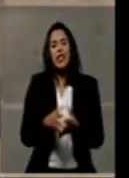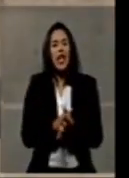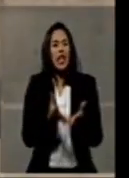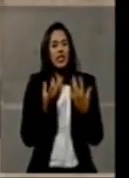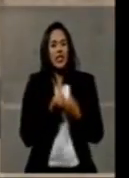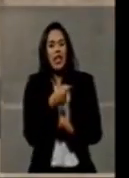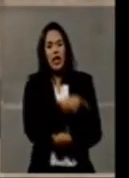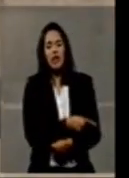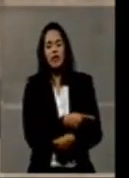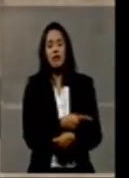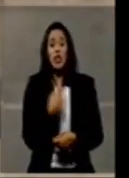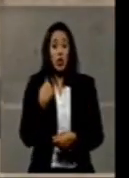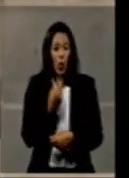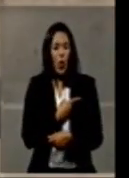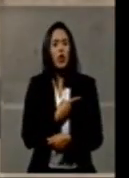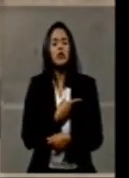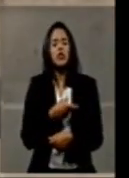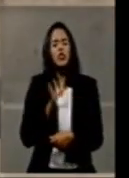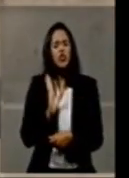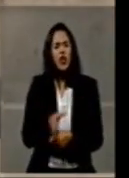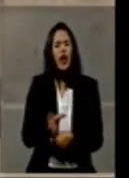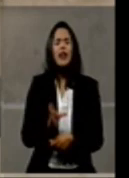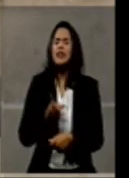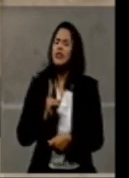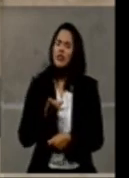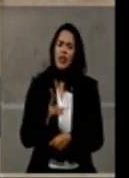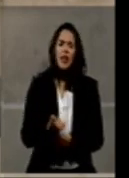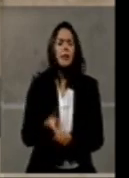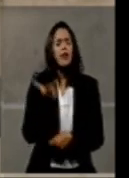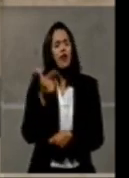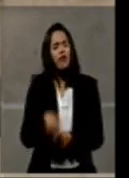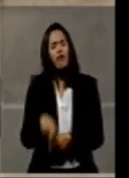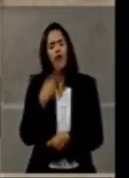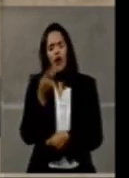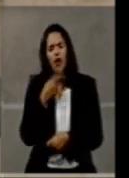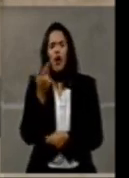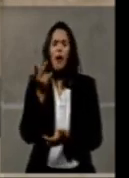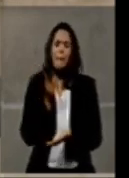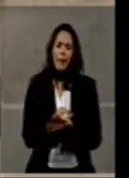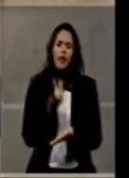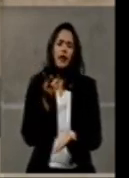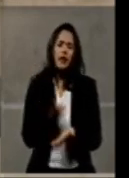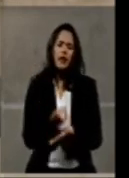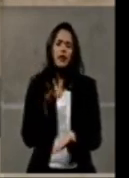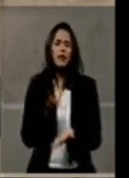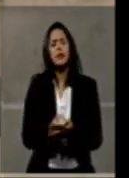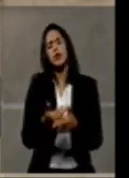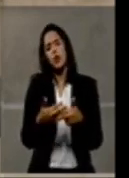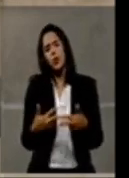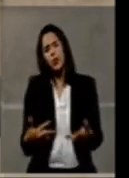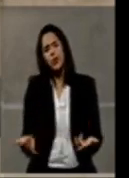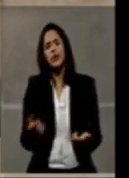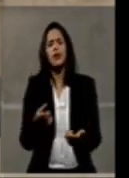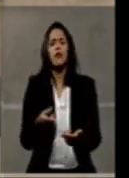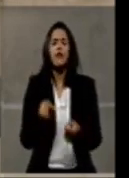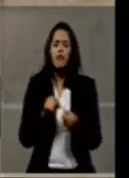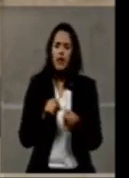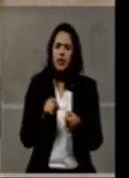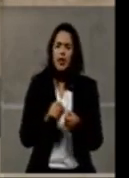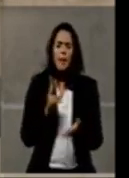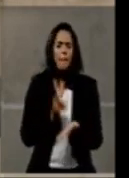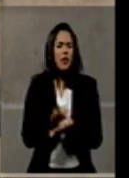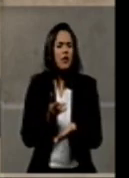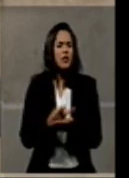e de forma de o mtur na a repetir os mesmos os erros em andar em muitos momentos